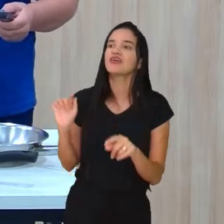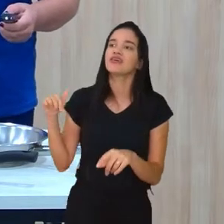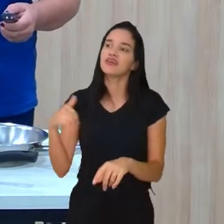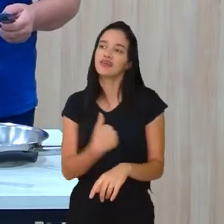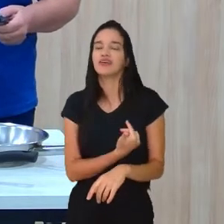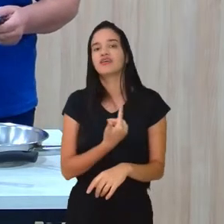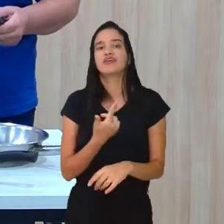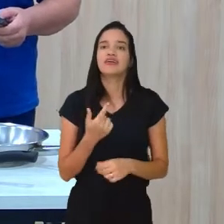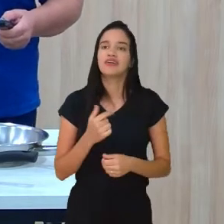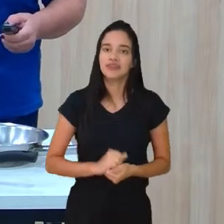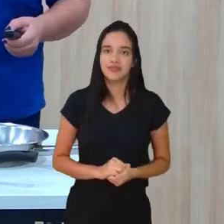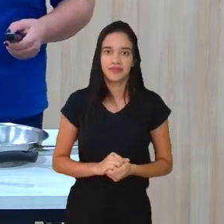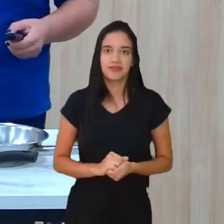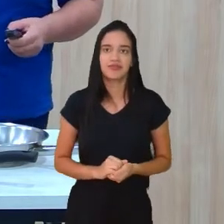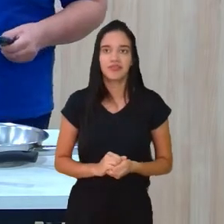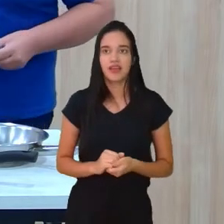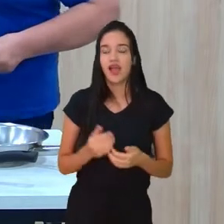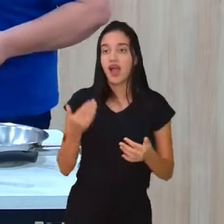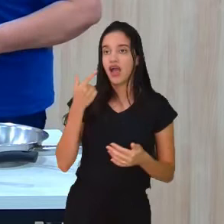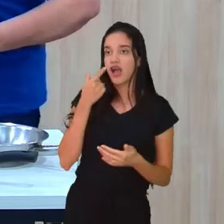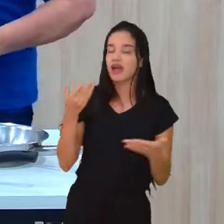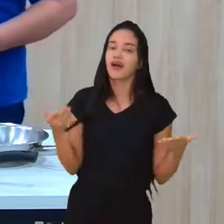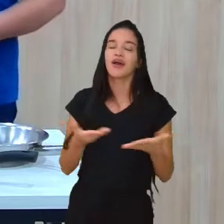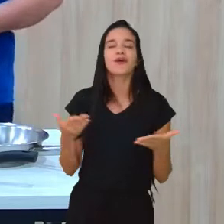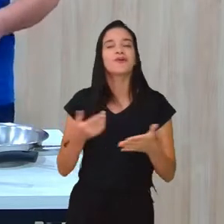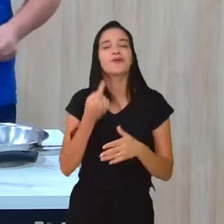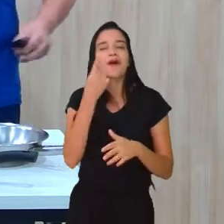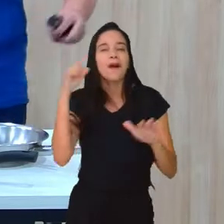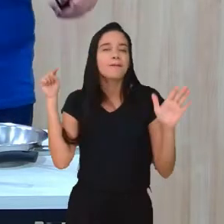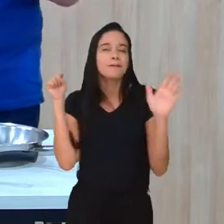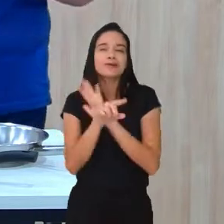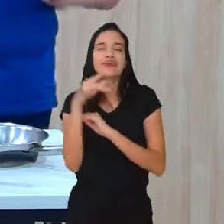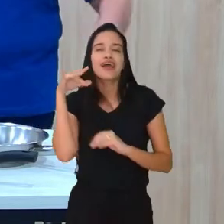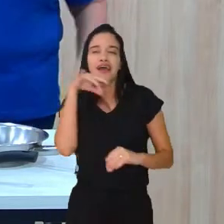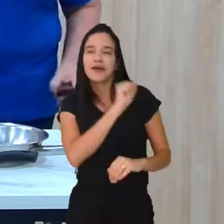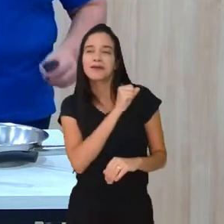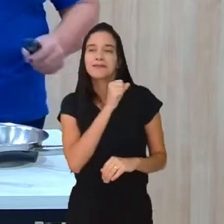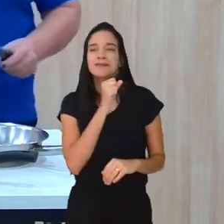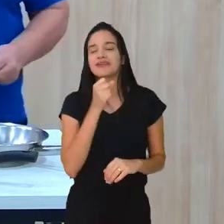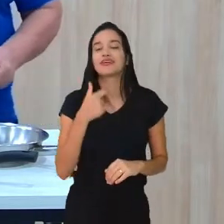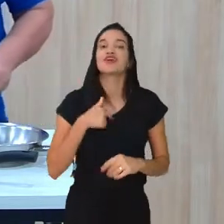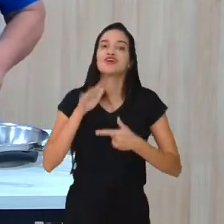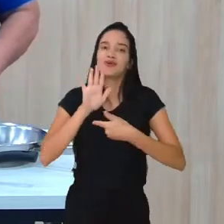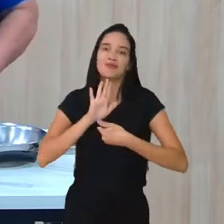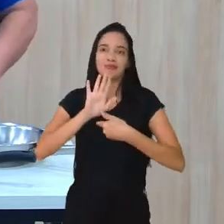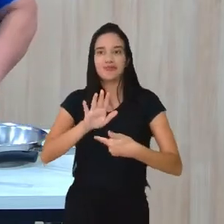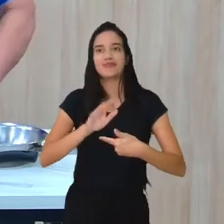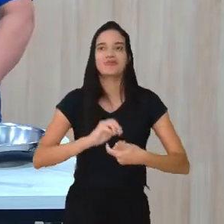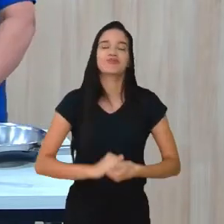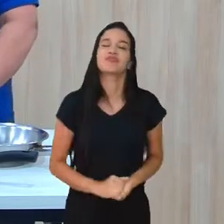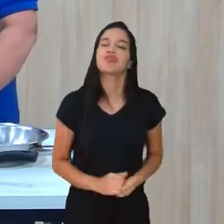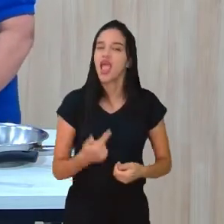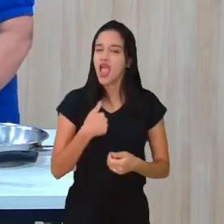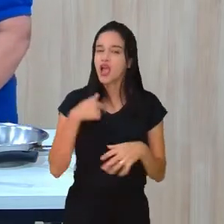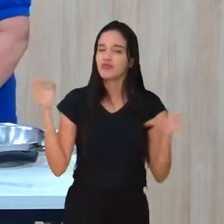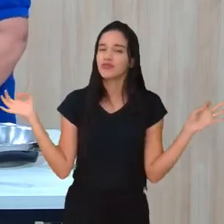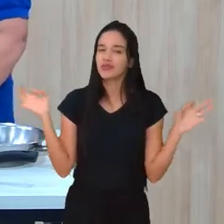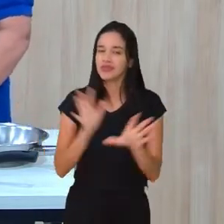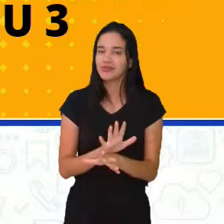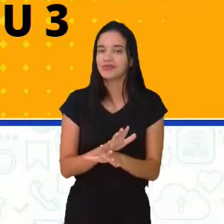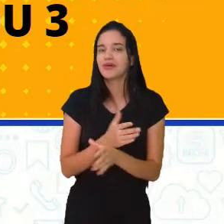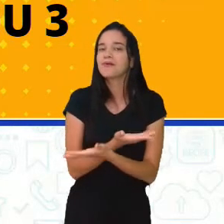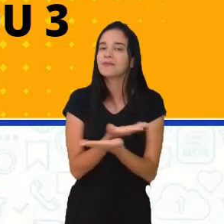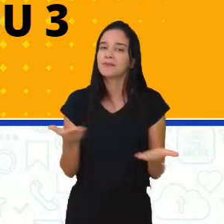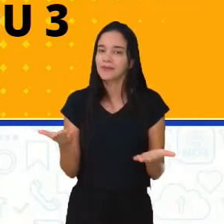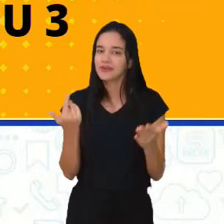vai passar aqui uma perguntinha bem rápida que tem a ver com o que eu trouxe na mesa. E eu vou terminar aqui para